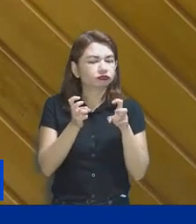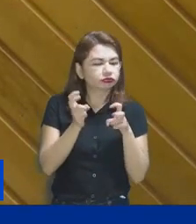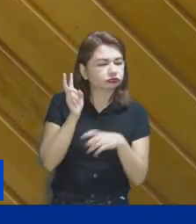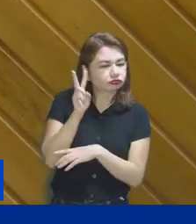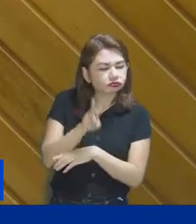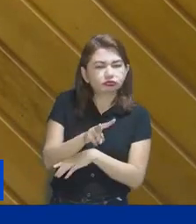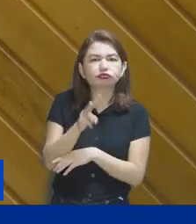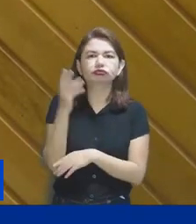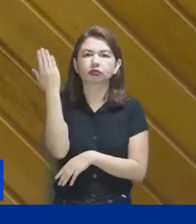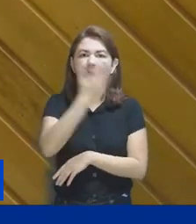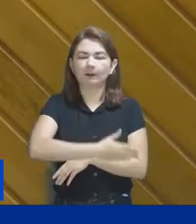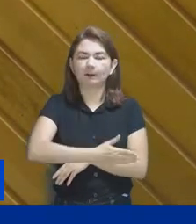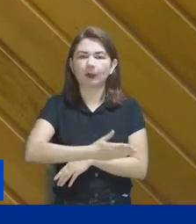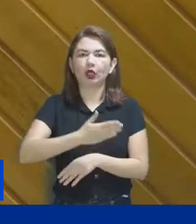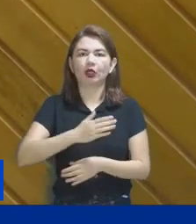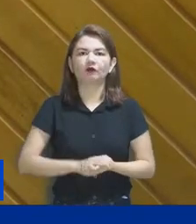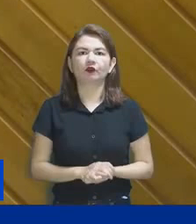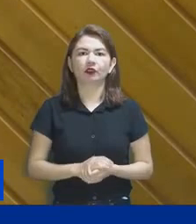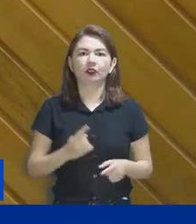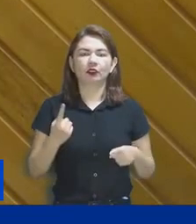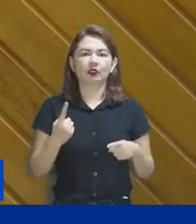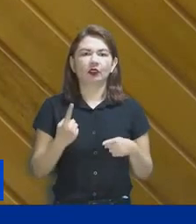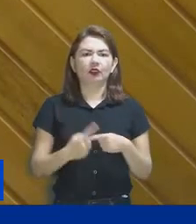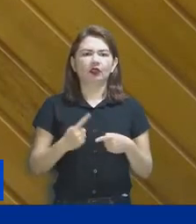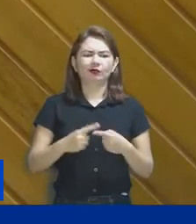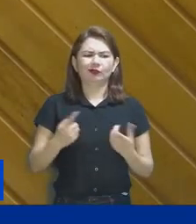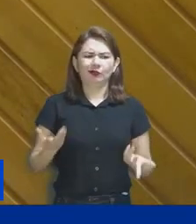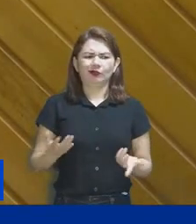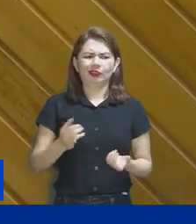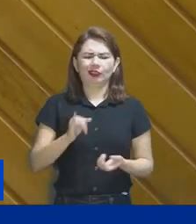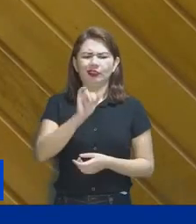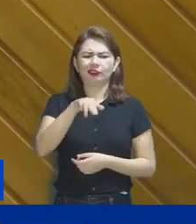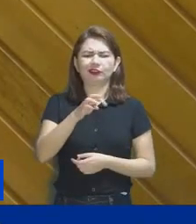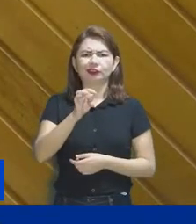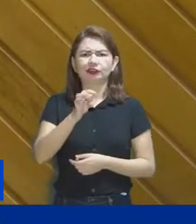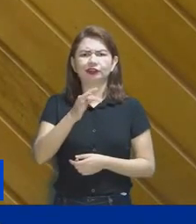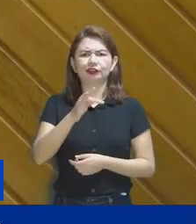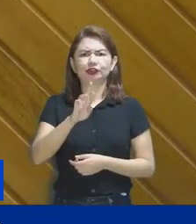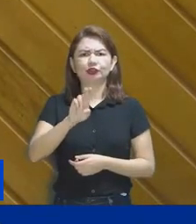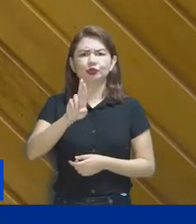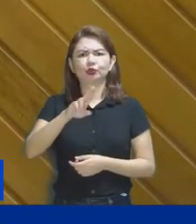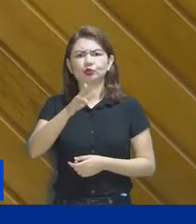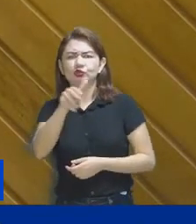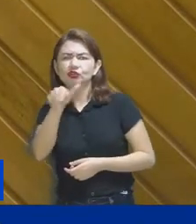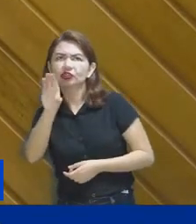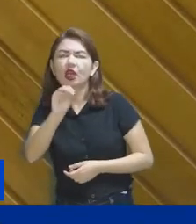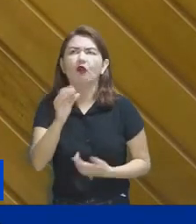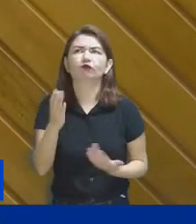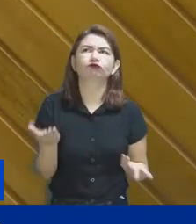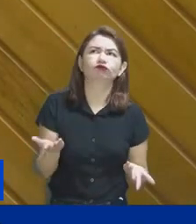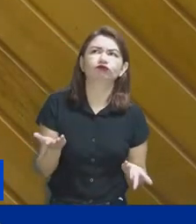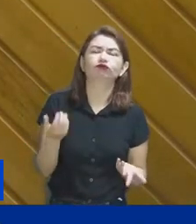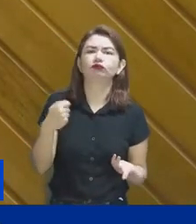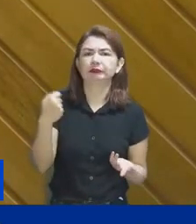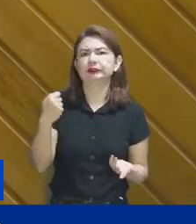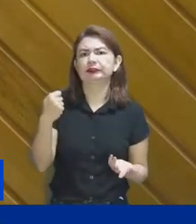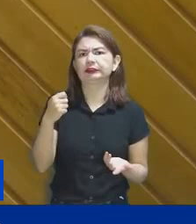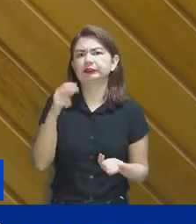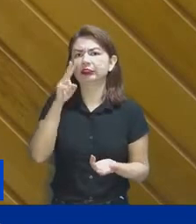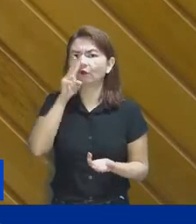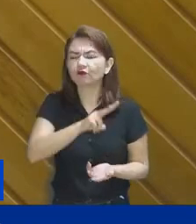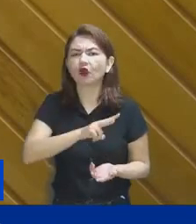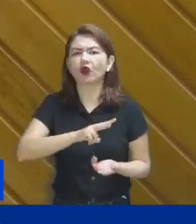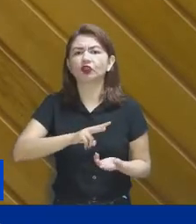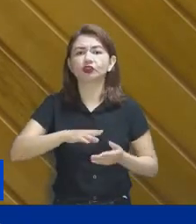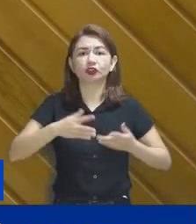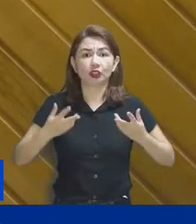é porque a instrução não nos favorece. Isso é quase que uma regra dentro do direito. E assim foi nesse